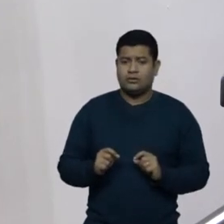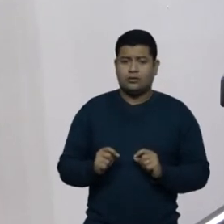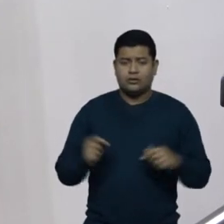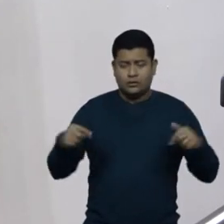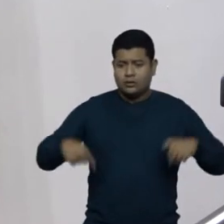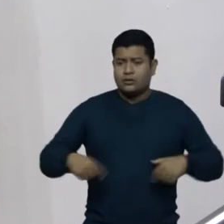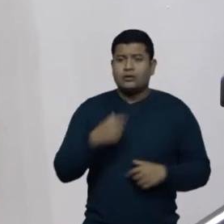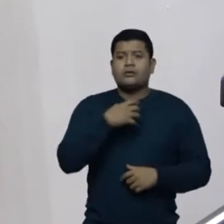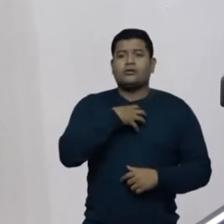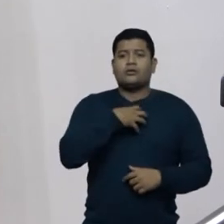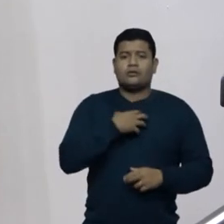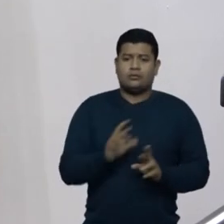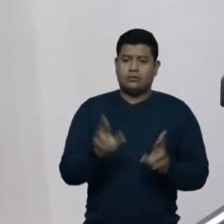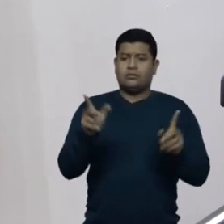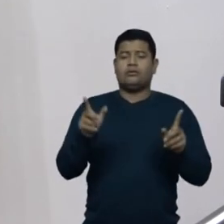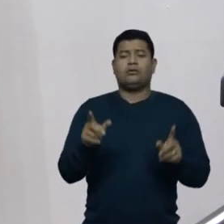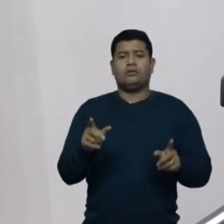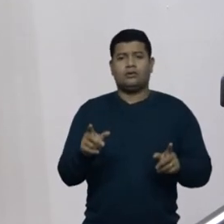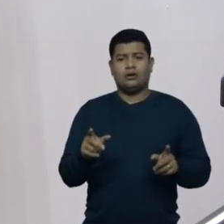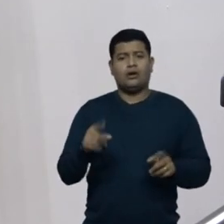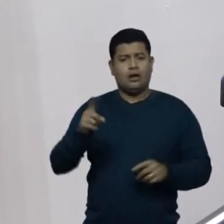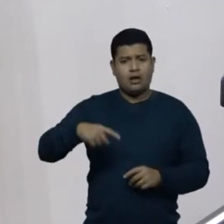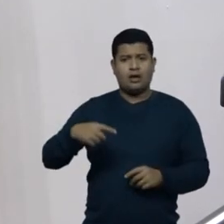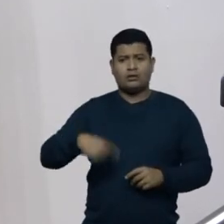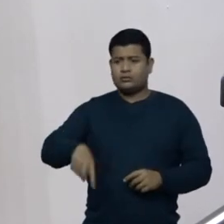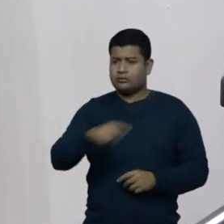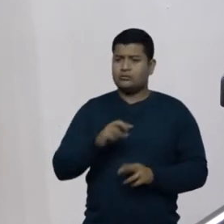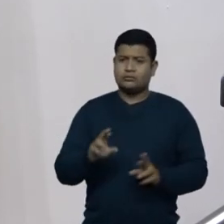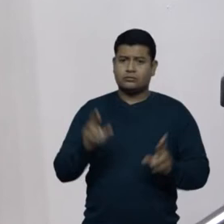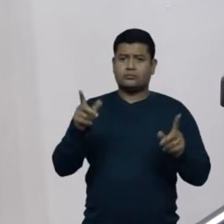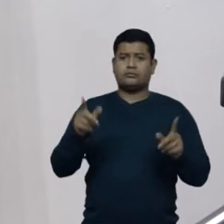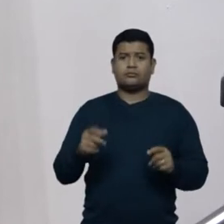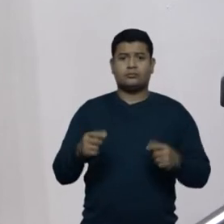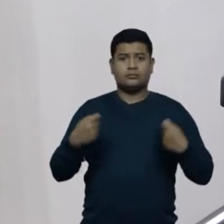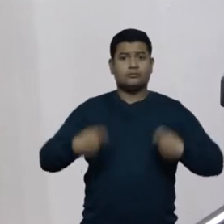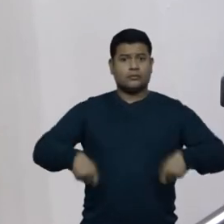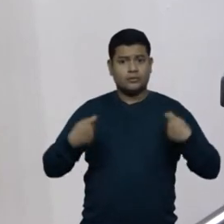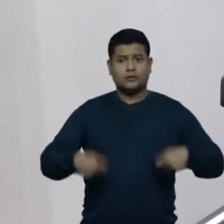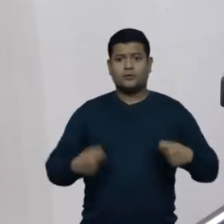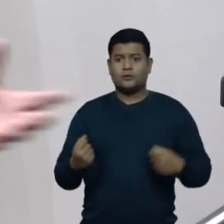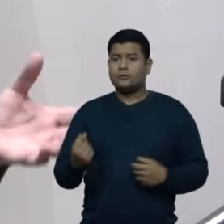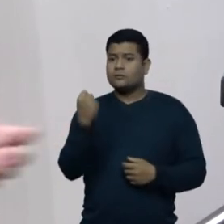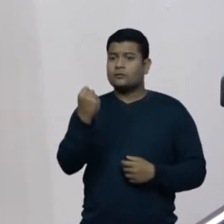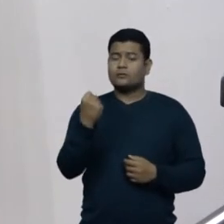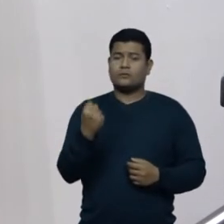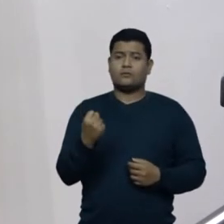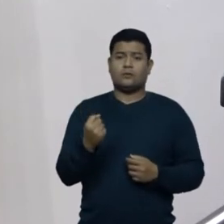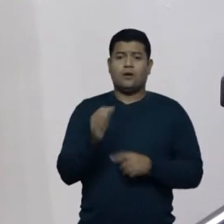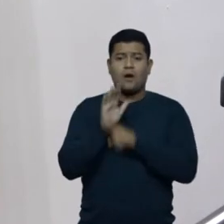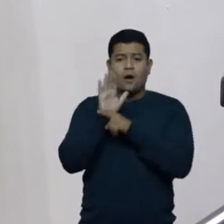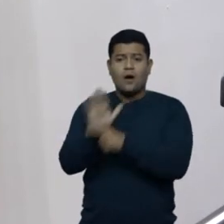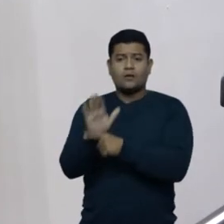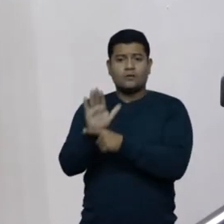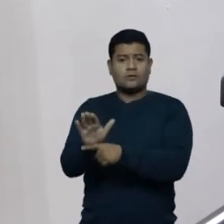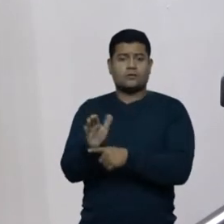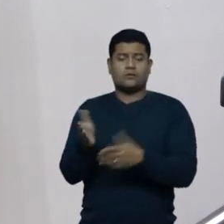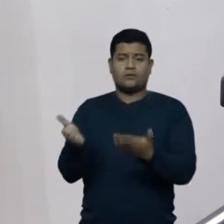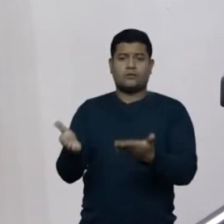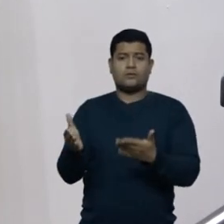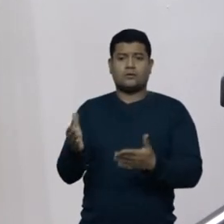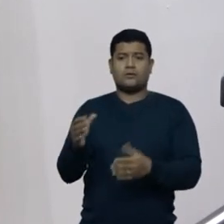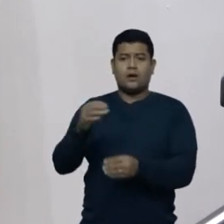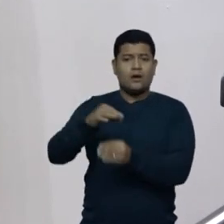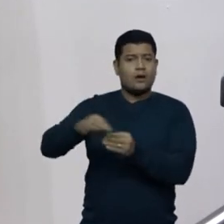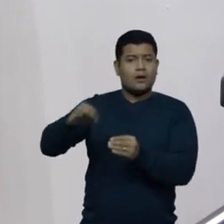adianta, somos diferentes, temos que fortalecer as nossas instituições